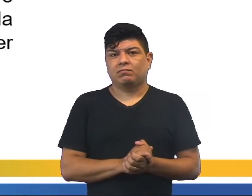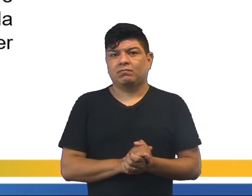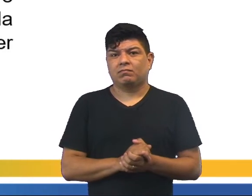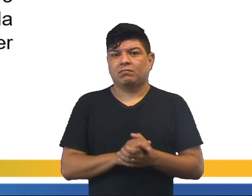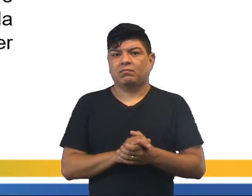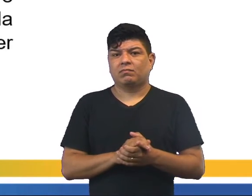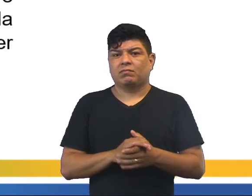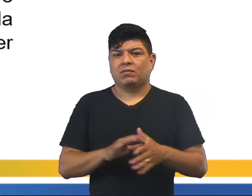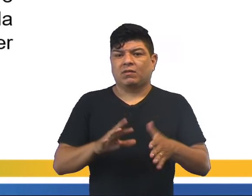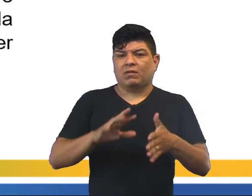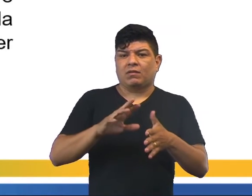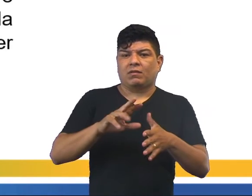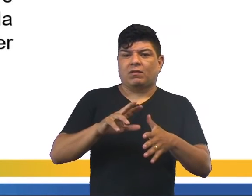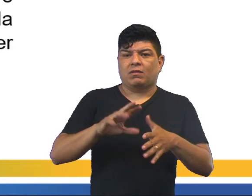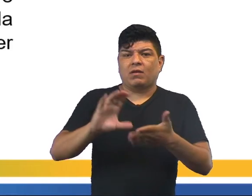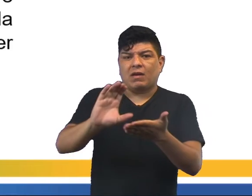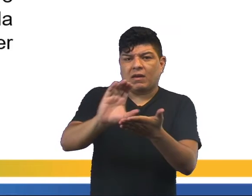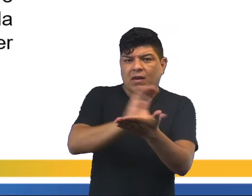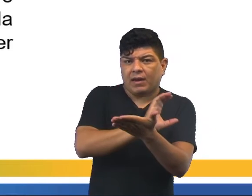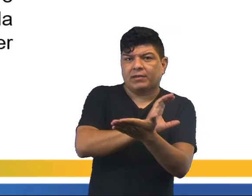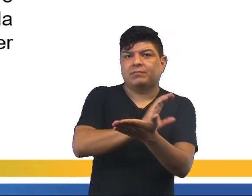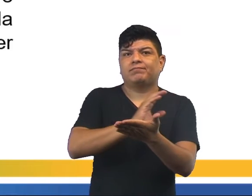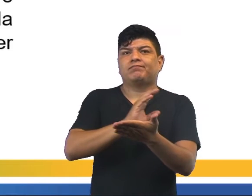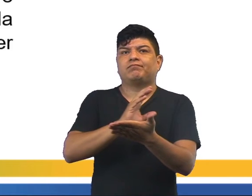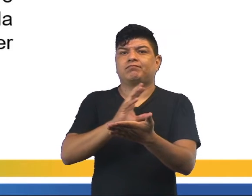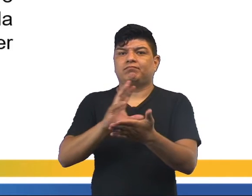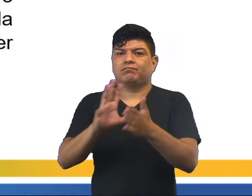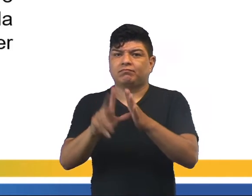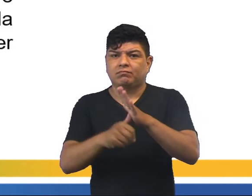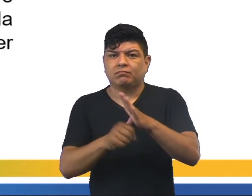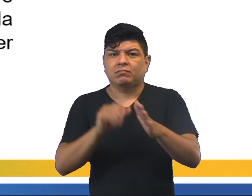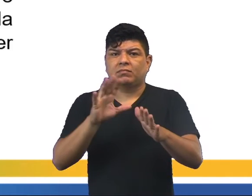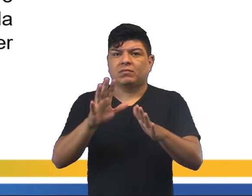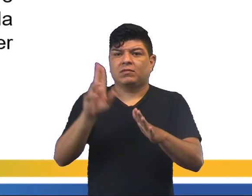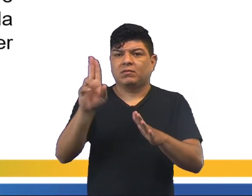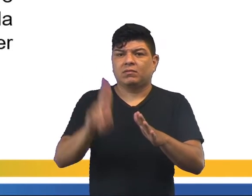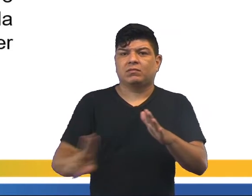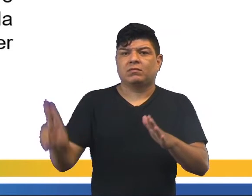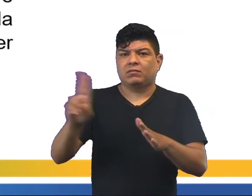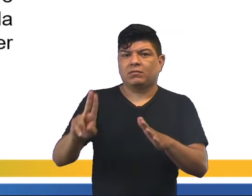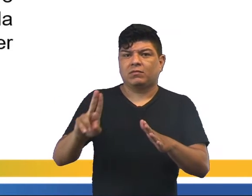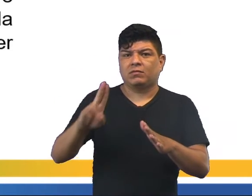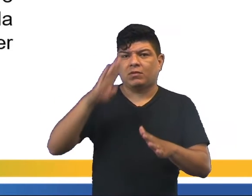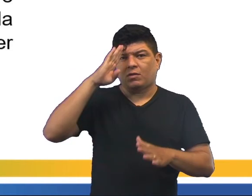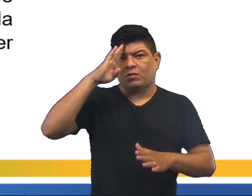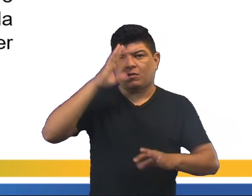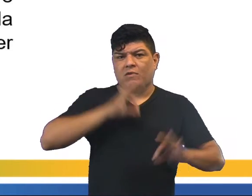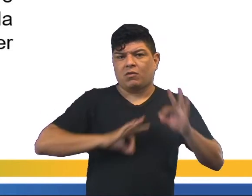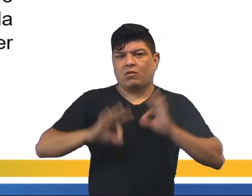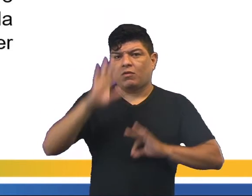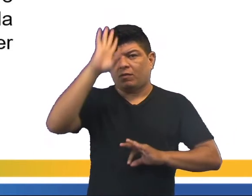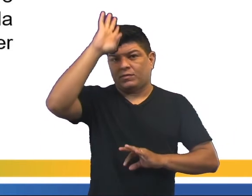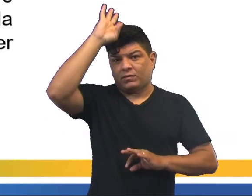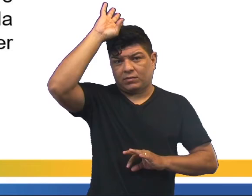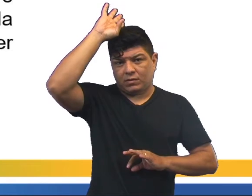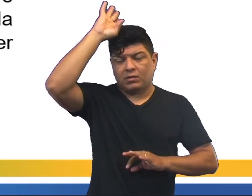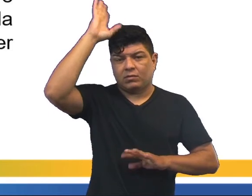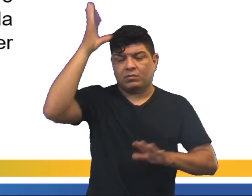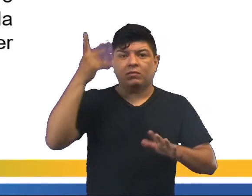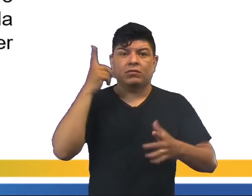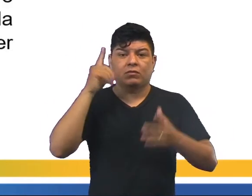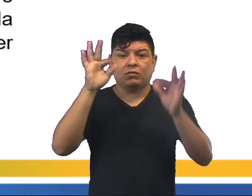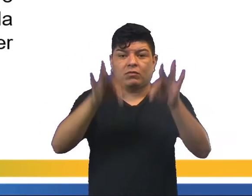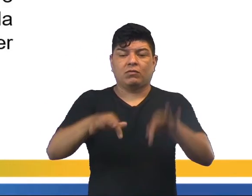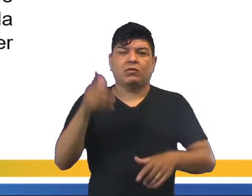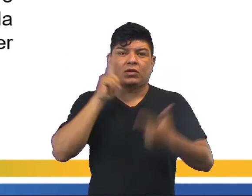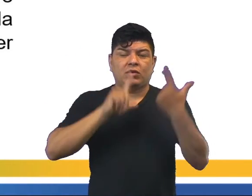retiram bastante recurso, né, para o investimento no exército romano. E com o fim das conquistas territoriais,